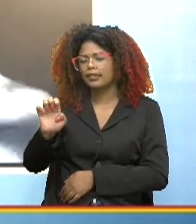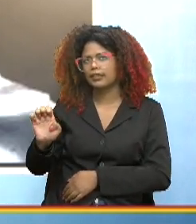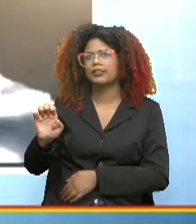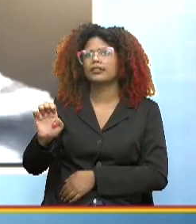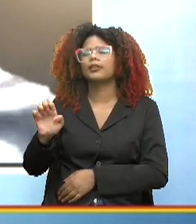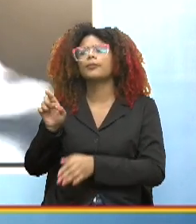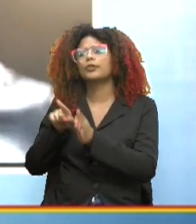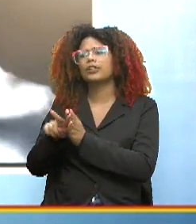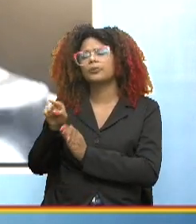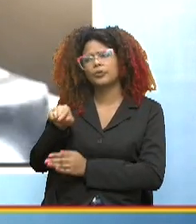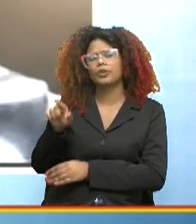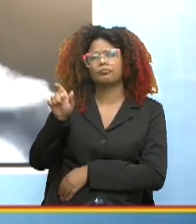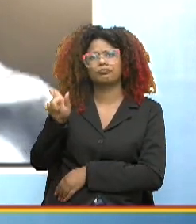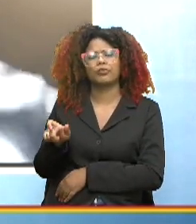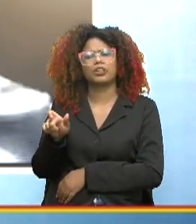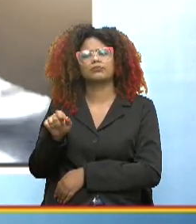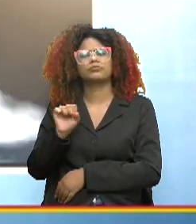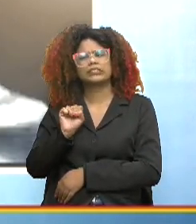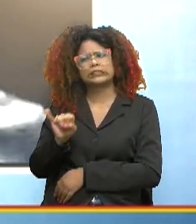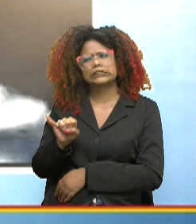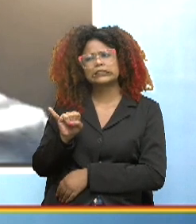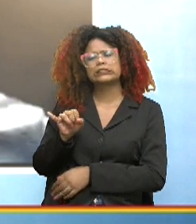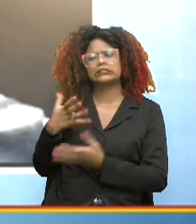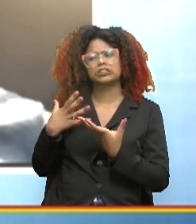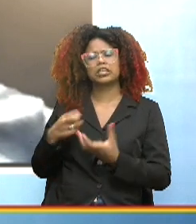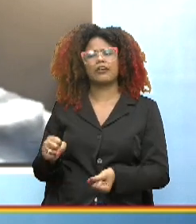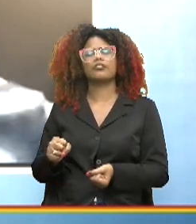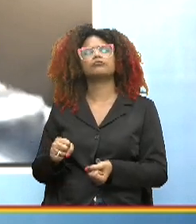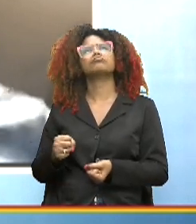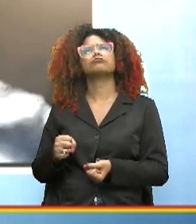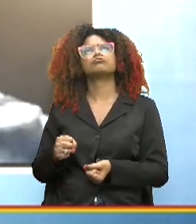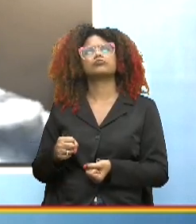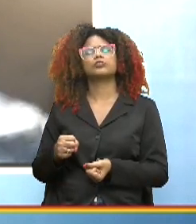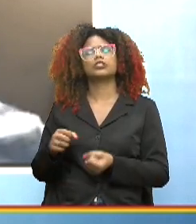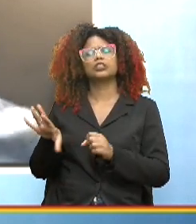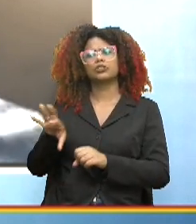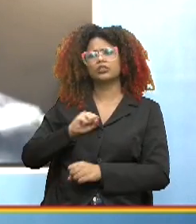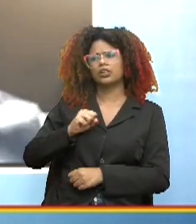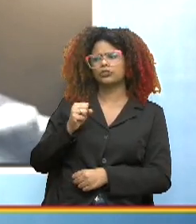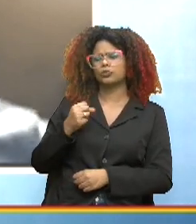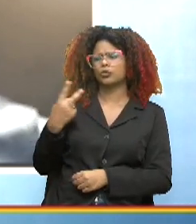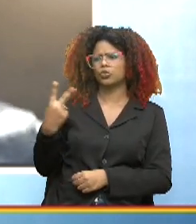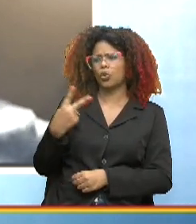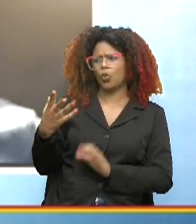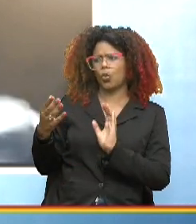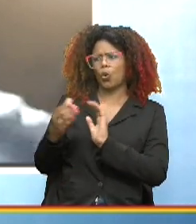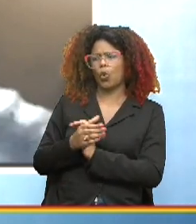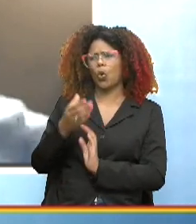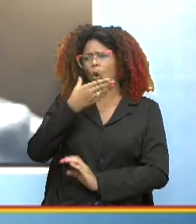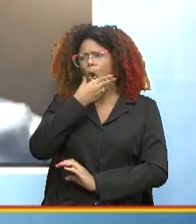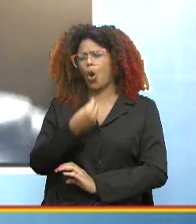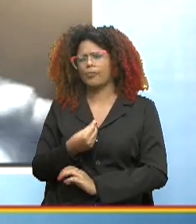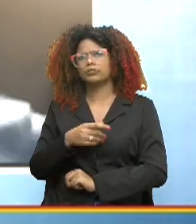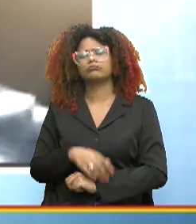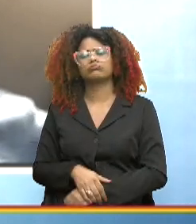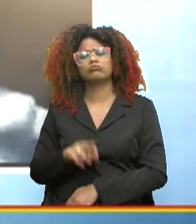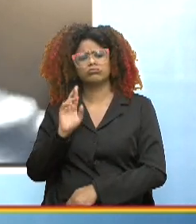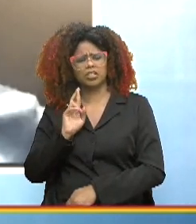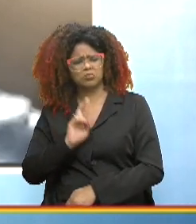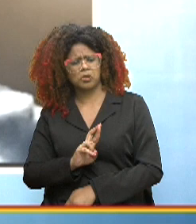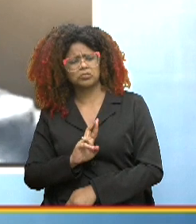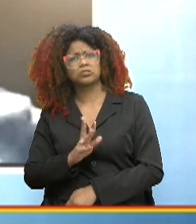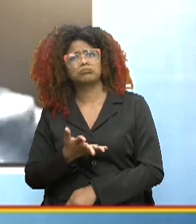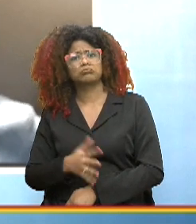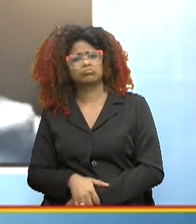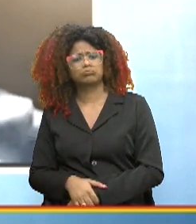aceitava né ser adotado por um casal de dois homens e ele disse assim ele a resposta dele foi